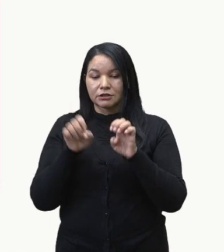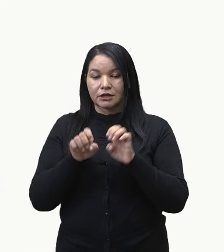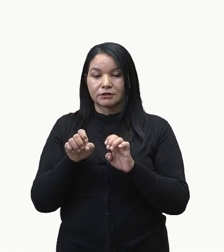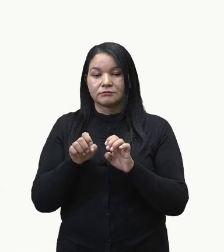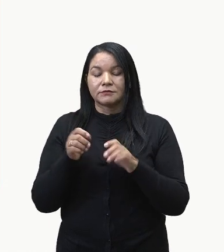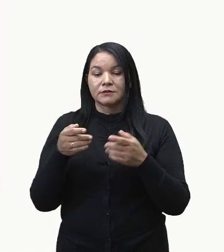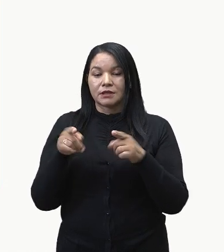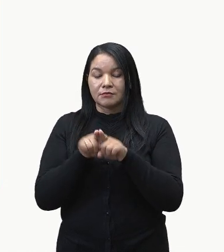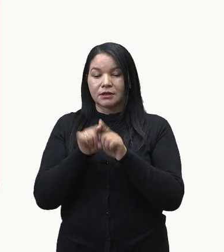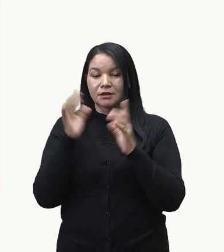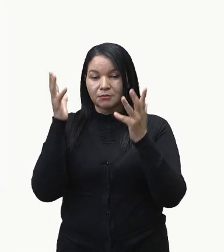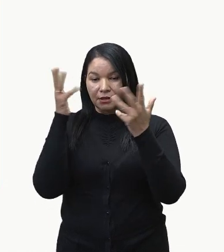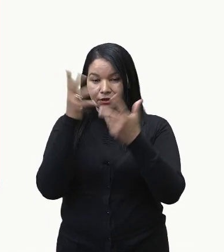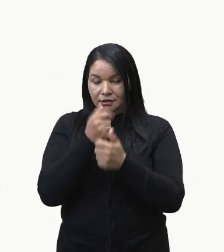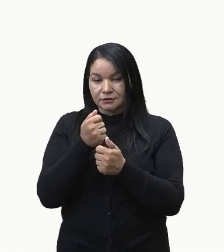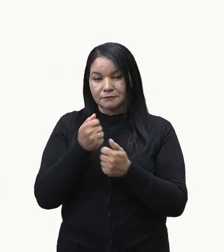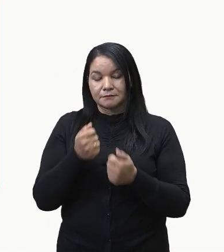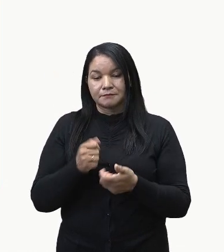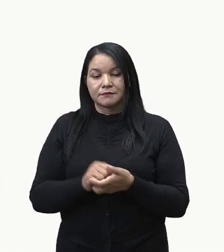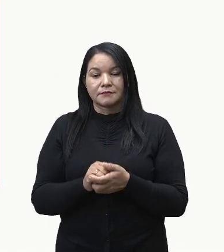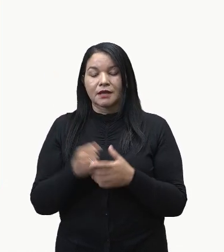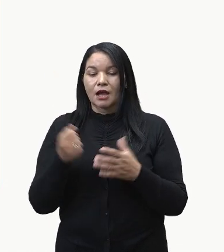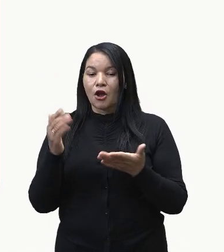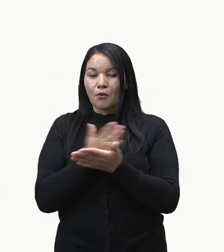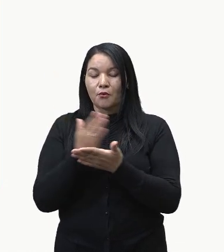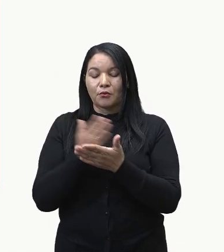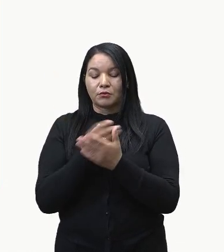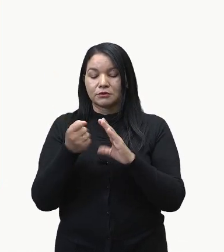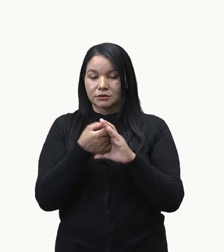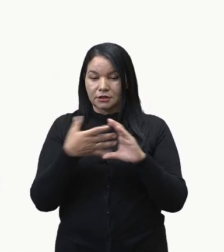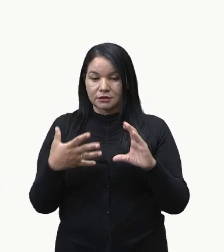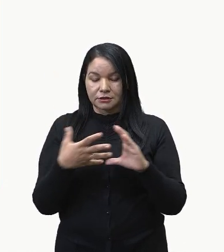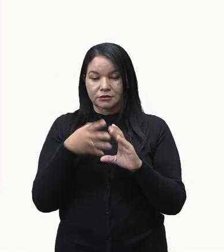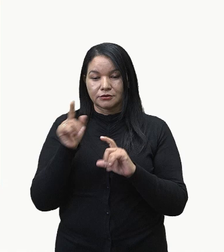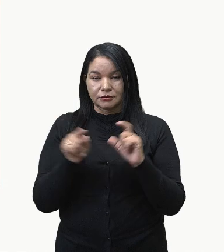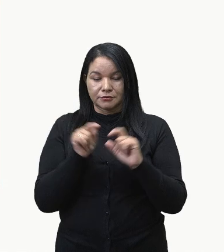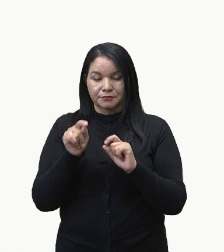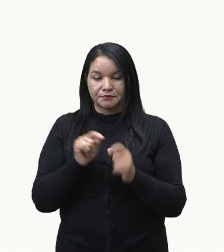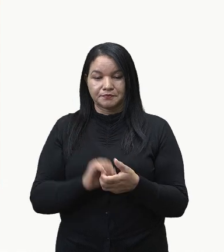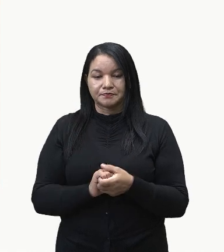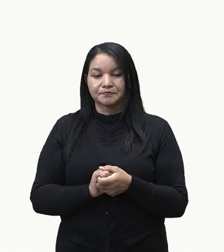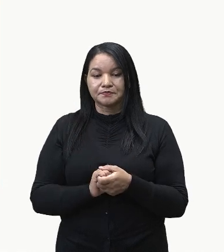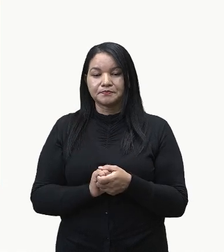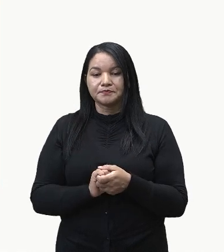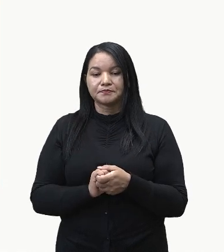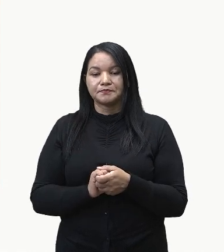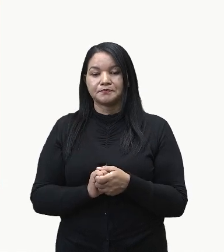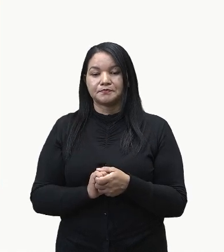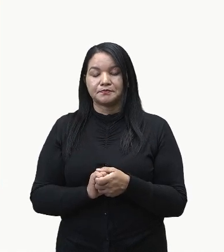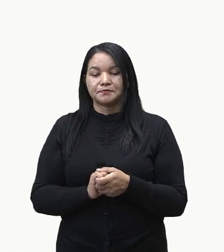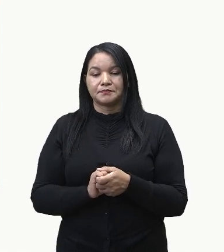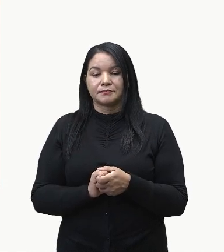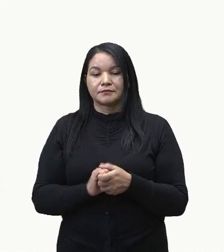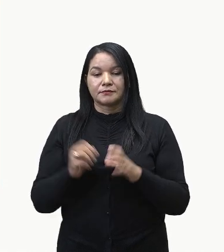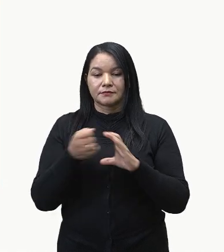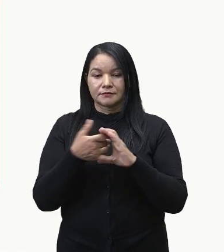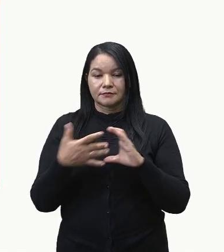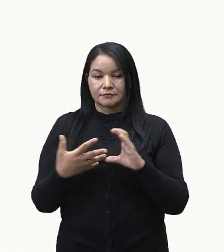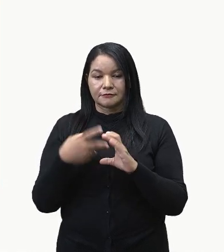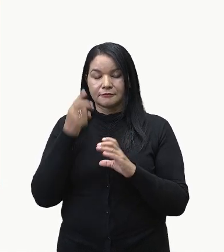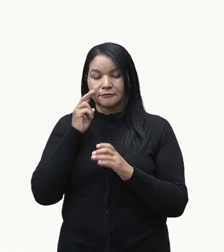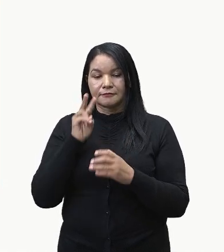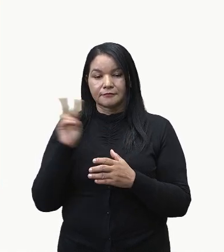aqui nós temos algumas características. Então, características da descrição técnica, tá